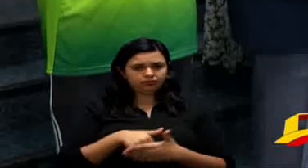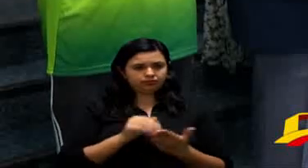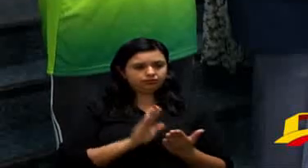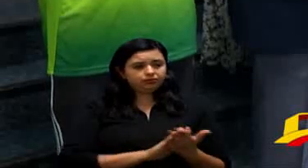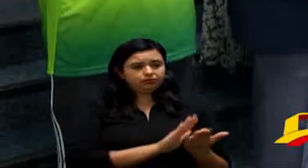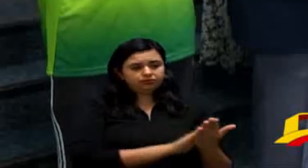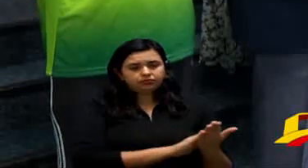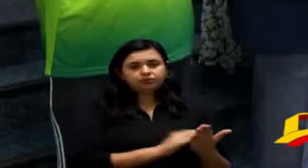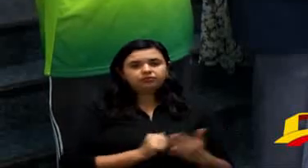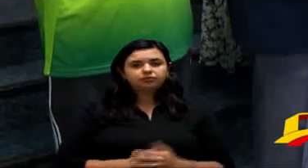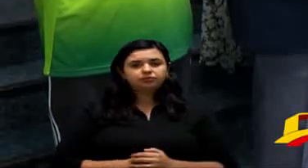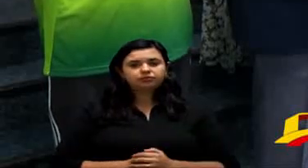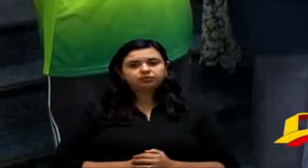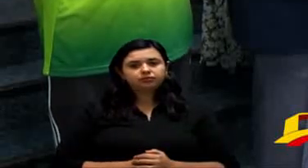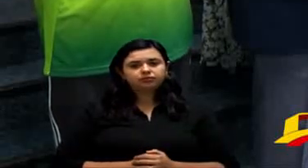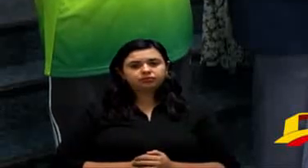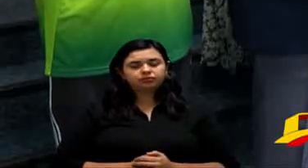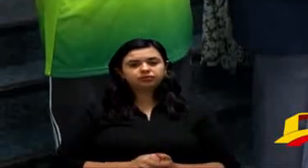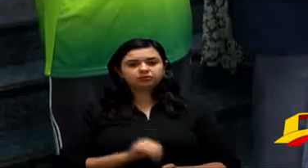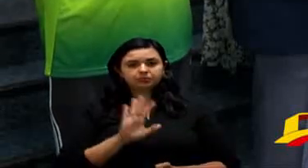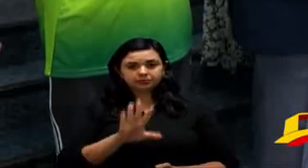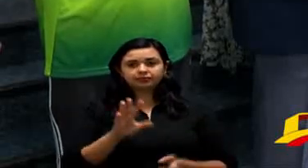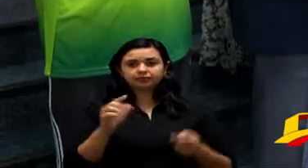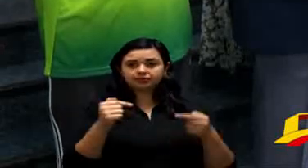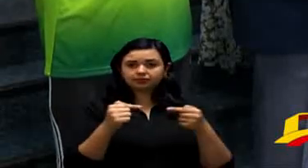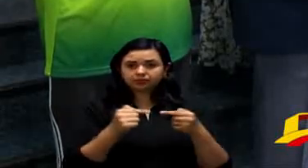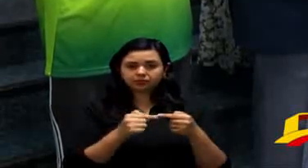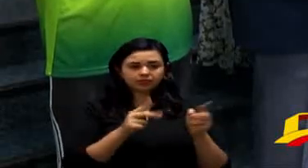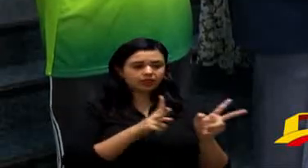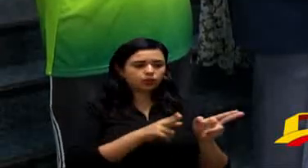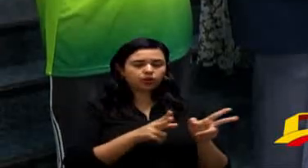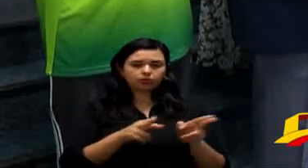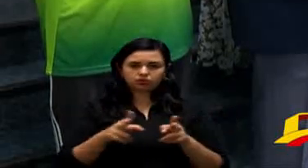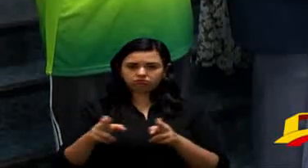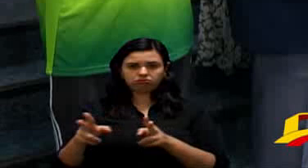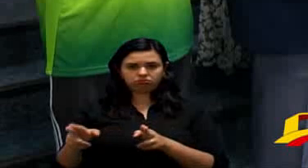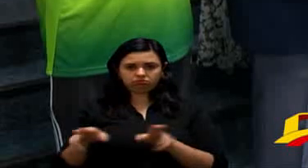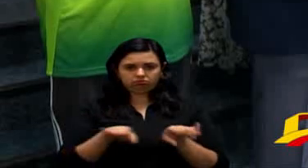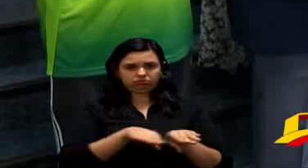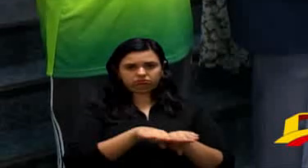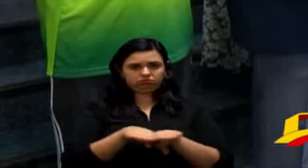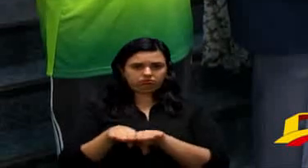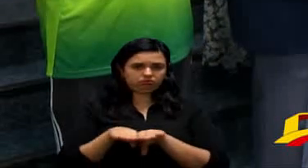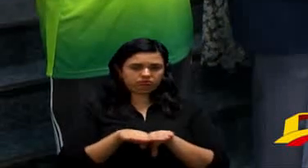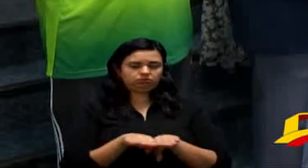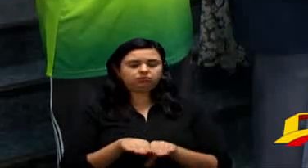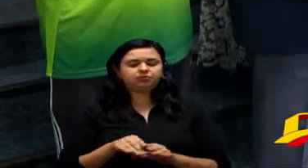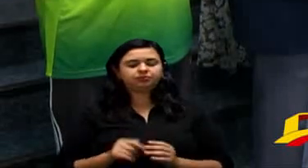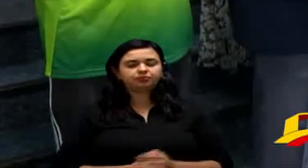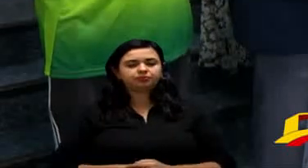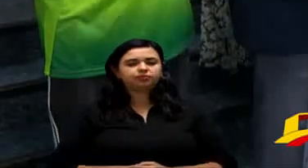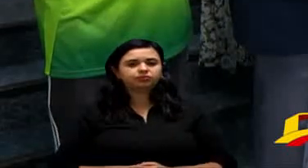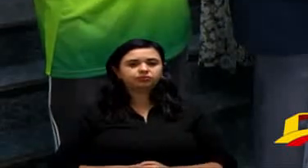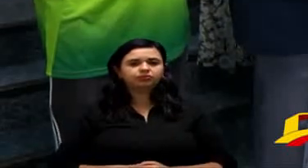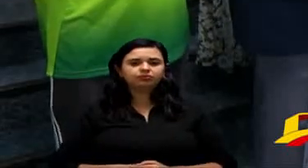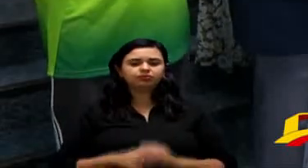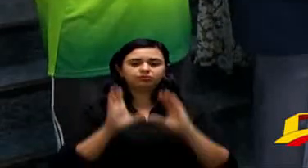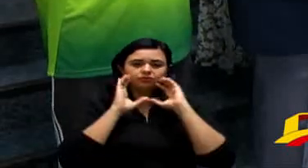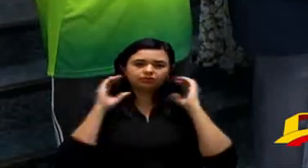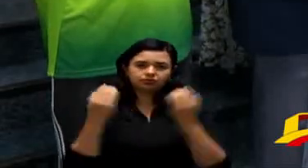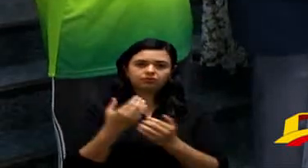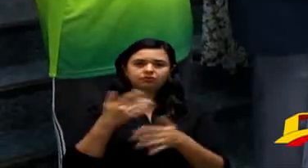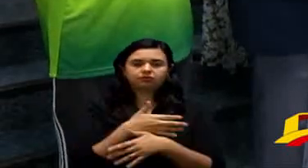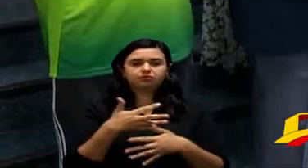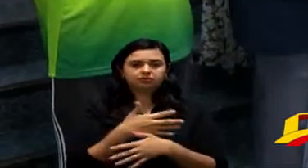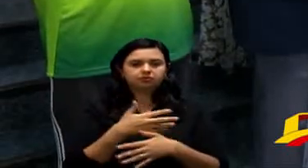de congratulação que é de mesmo teor para todos os demais aqui representados câmaras de